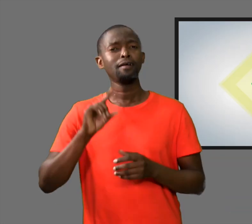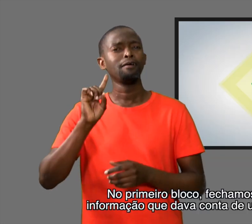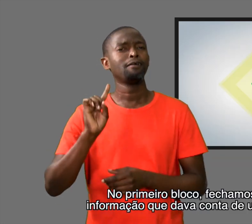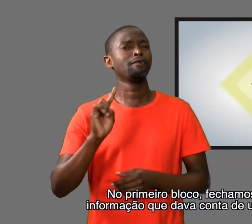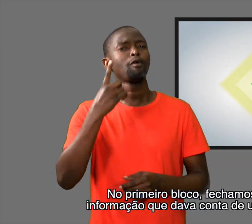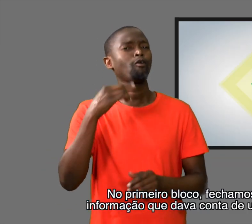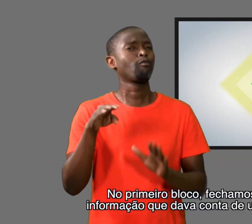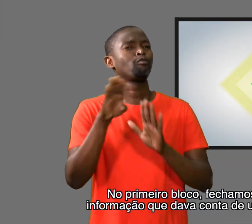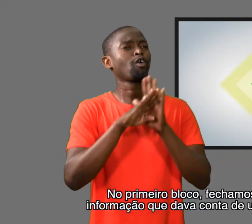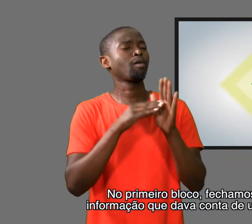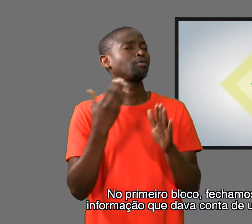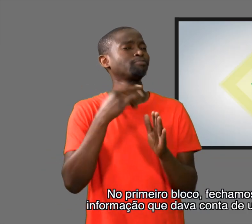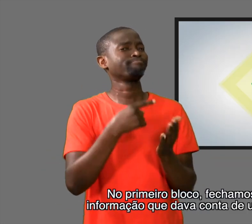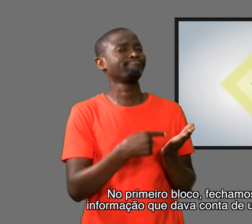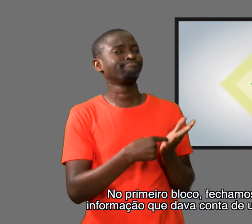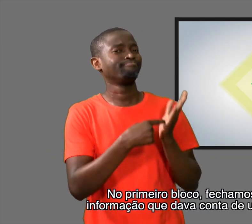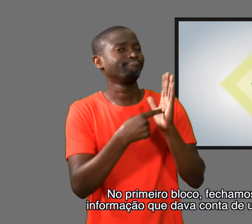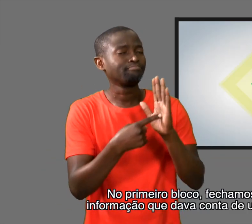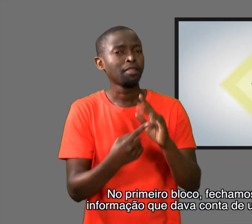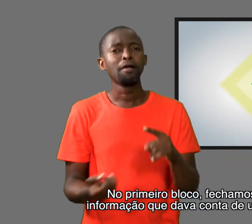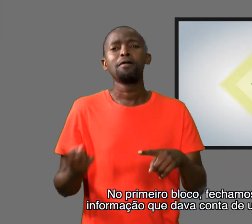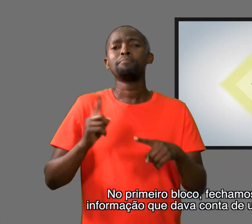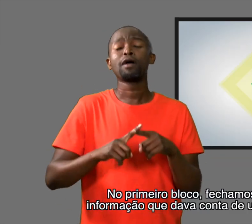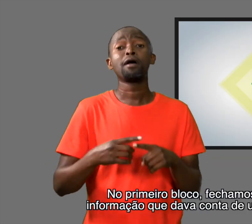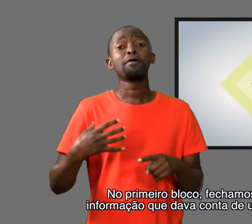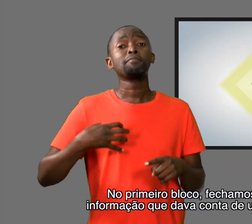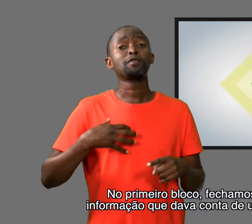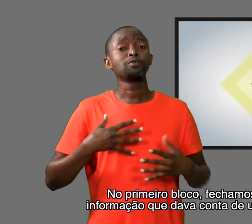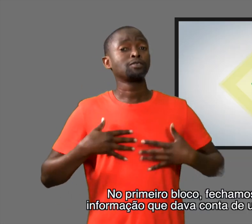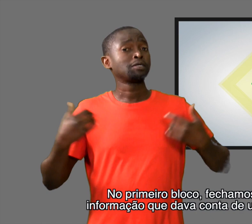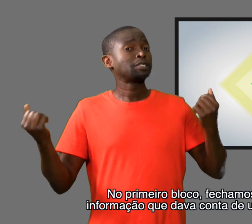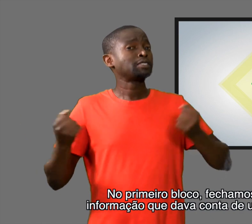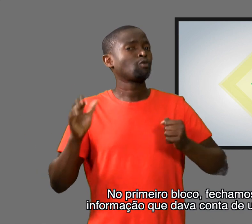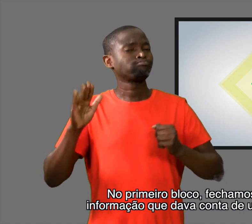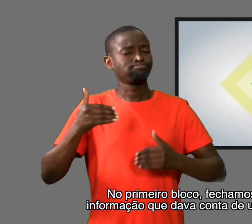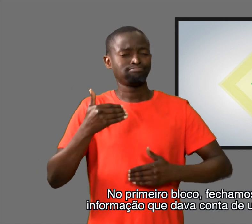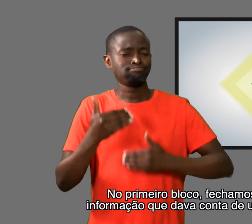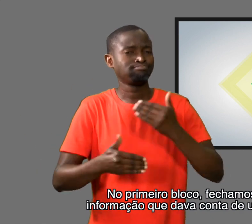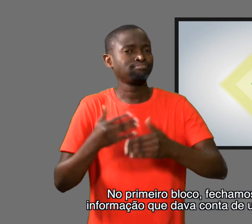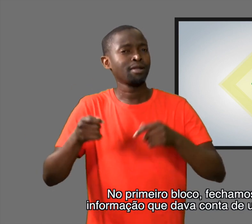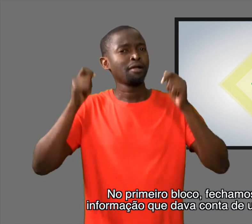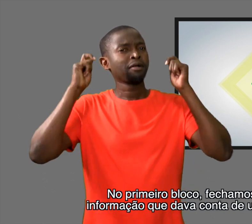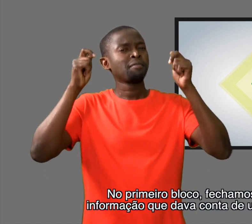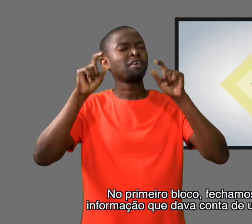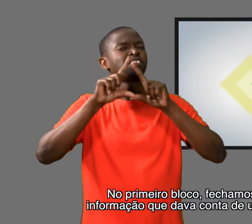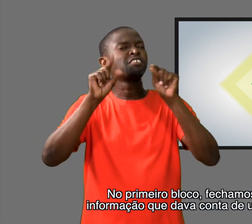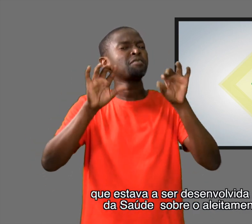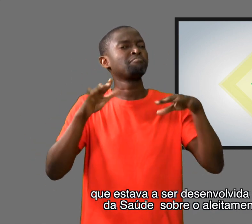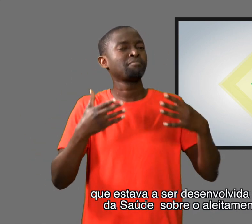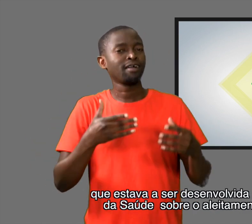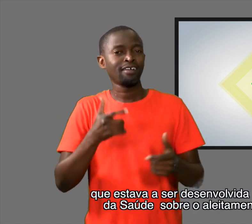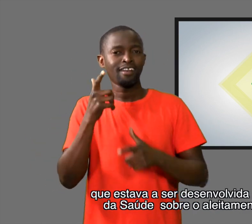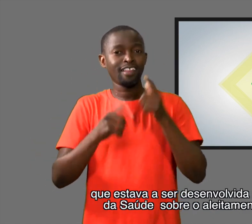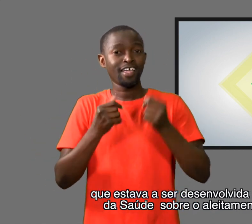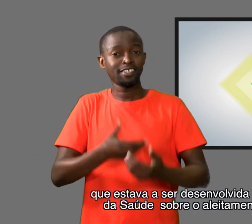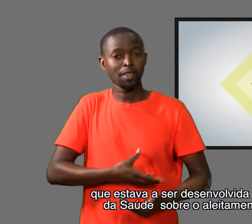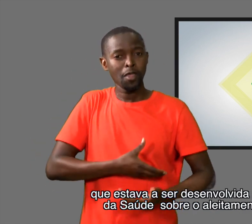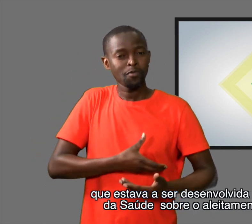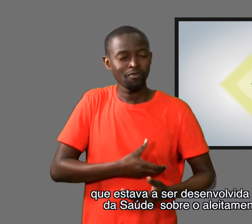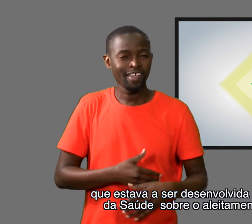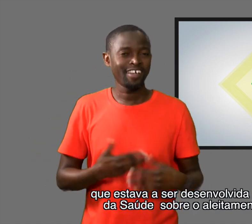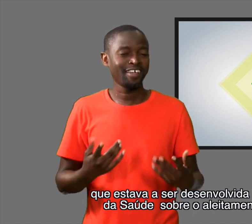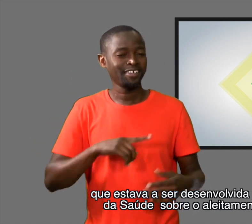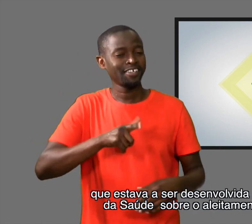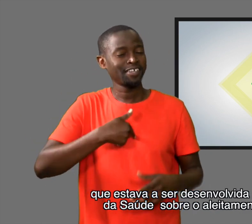No primeiro bloco, fechamos com uma informação que dava conta de uma campanha que estava a ser desenvolvida